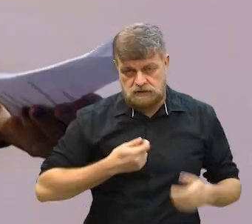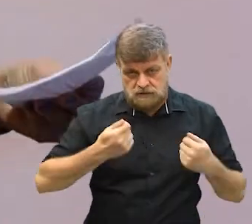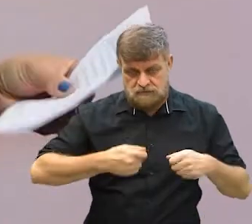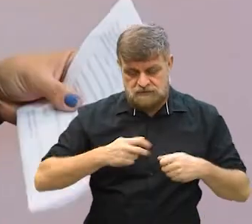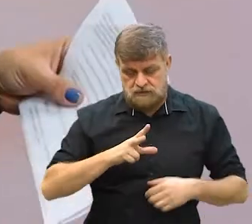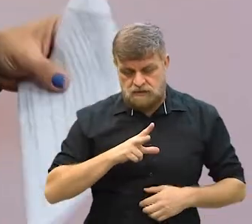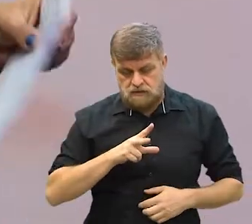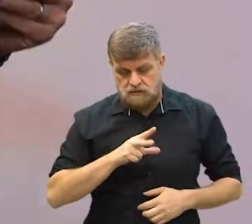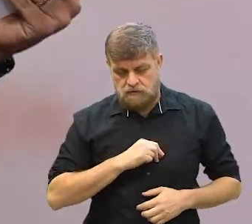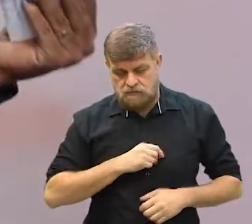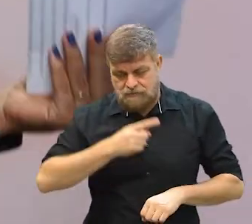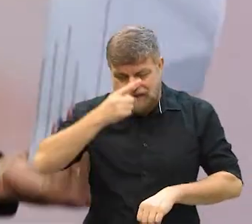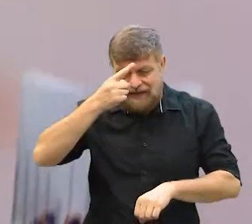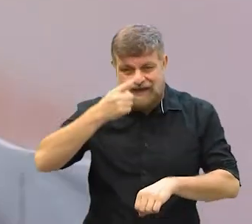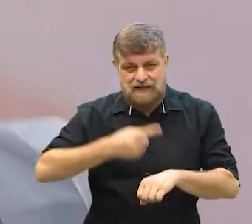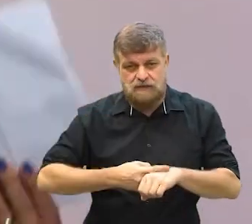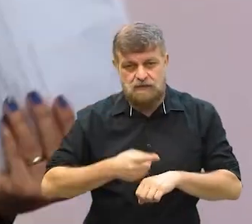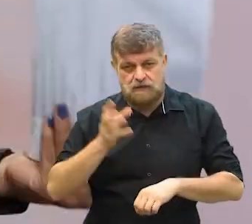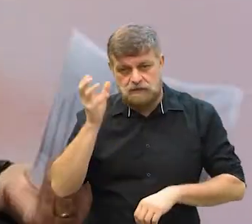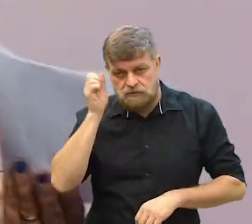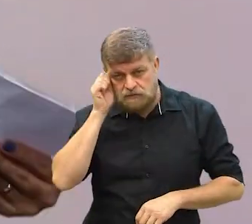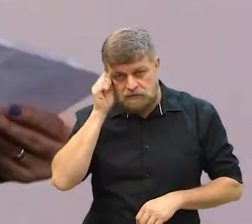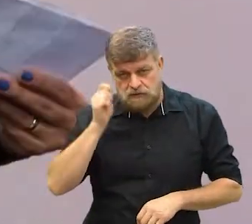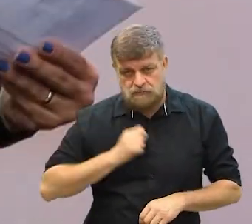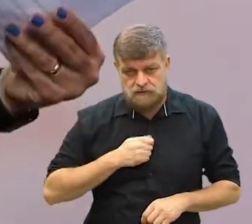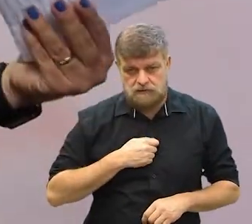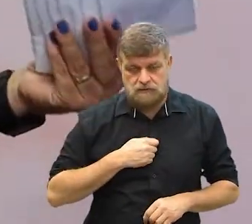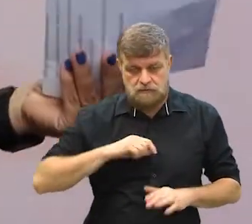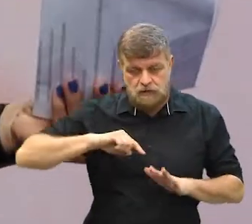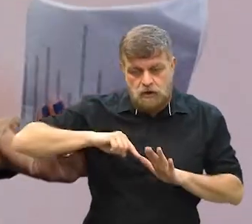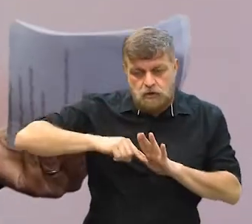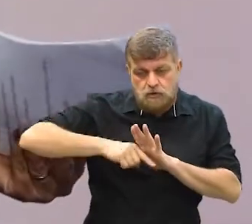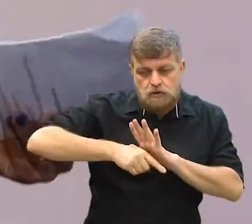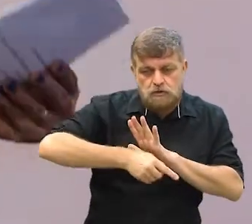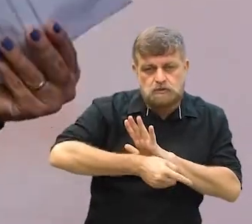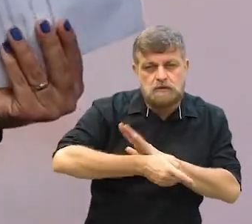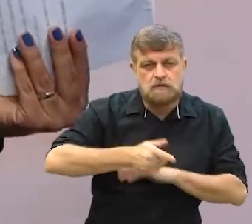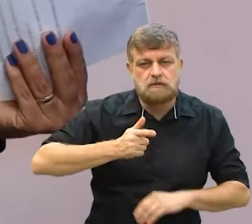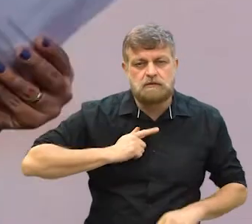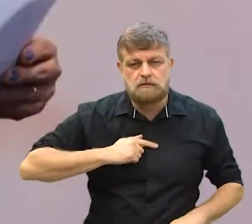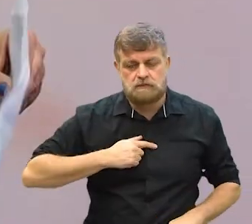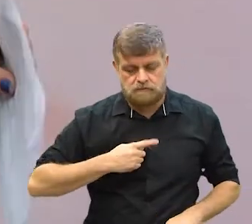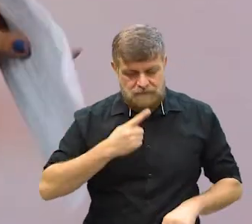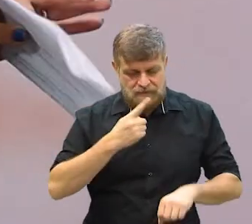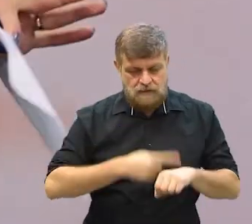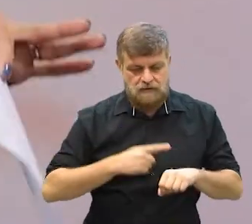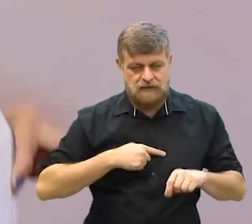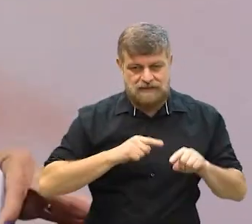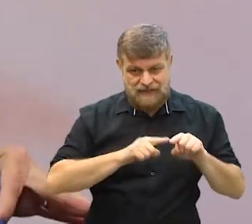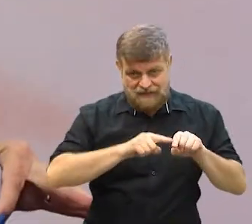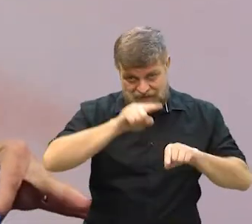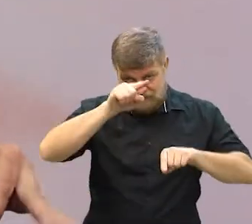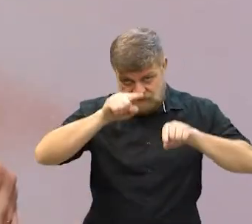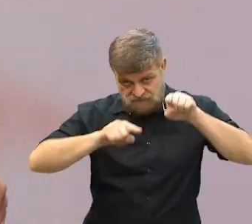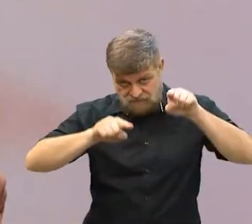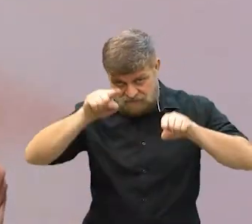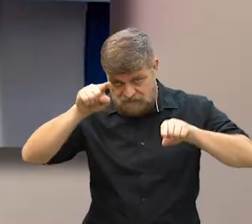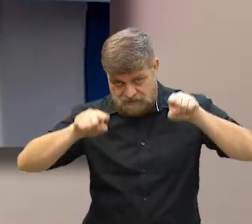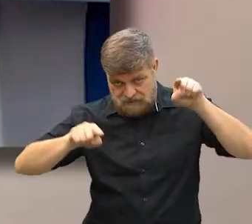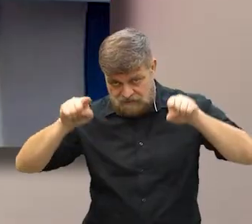na hora de dormir para poder atingir todas as fases do sono. Como que funciona? Na hora que a gente dorme, tem aí as